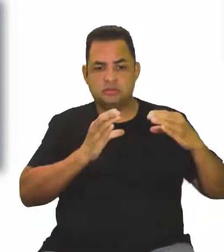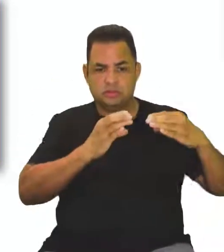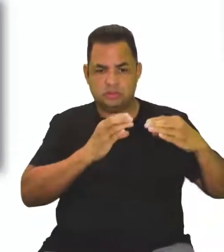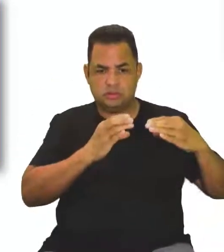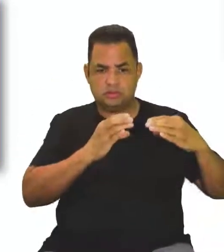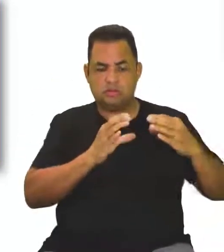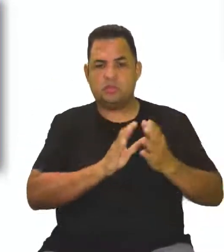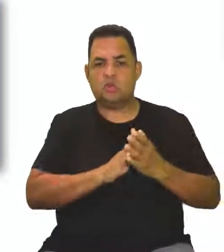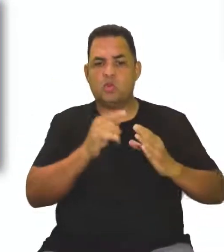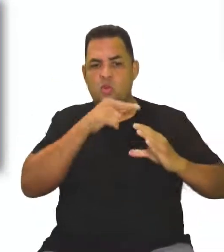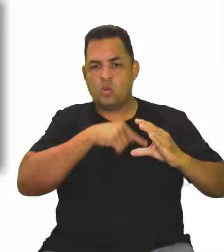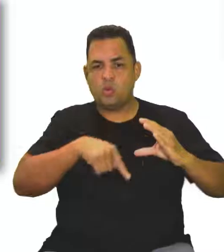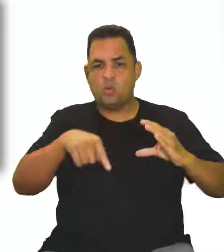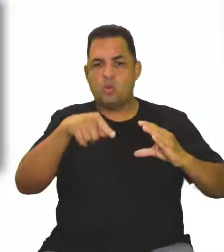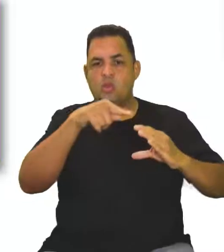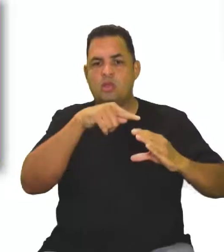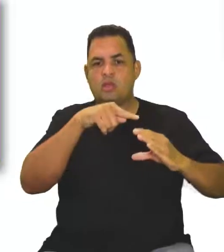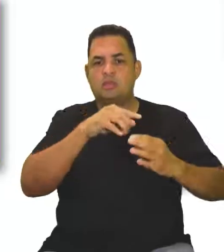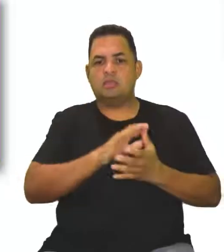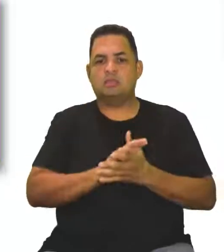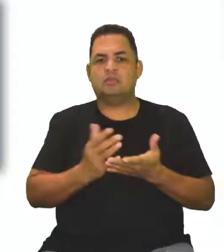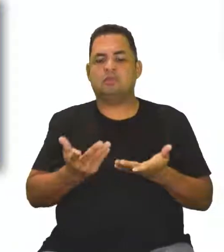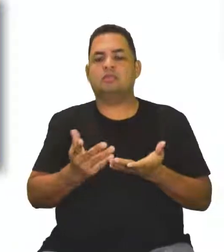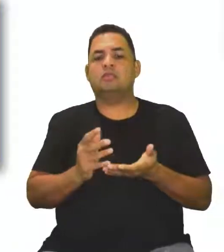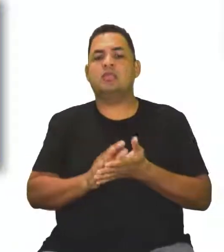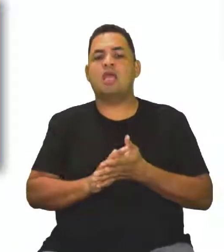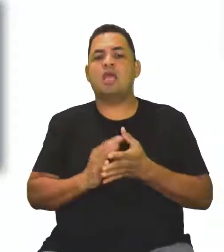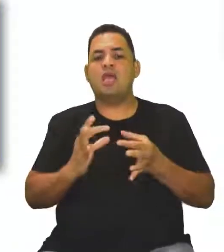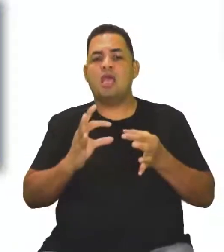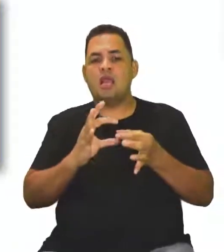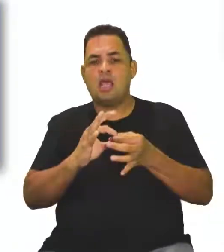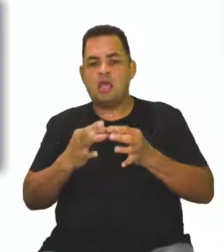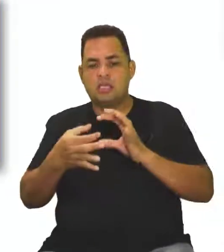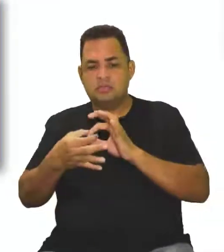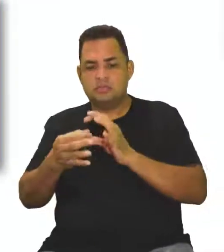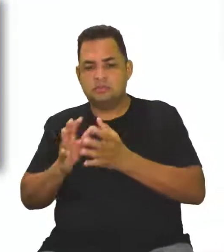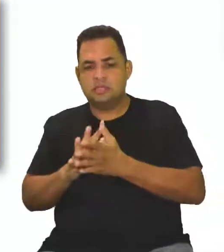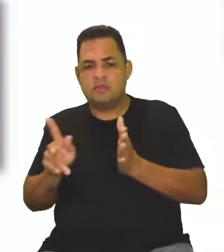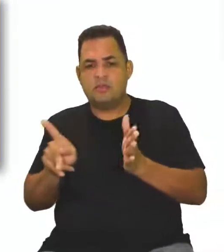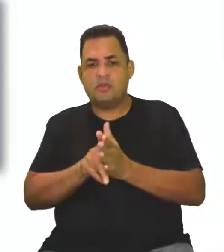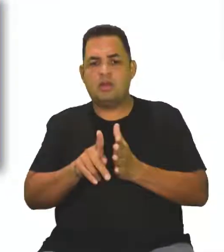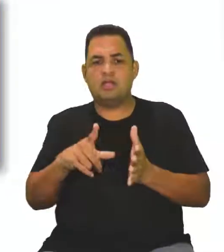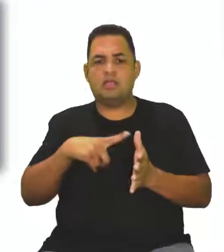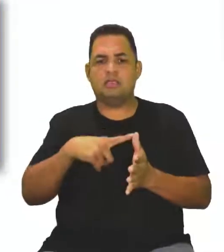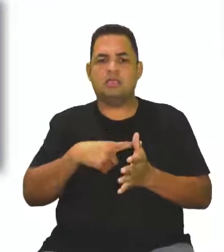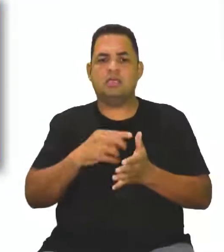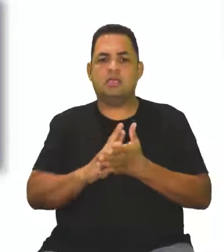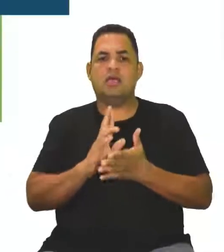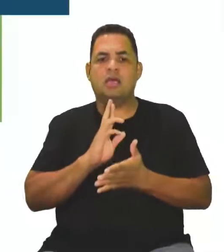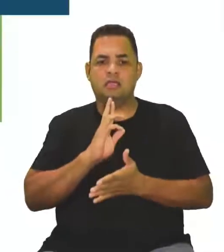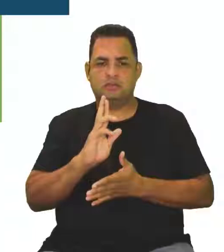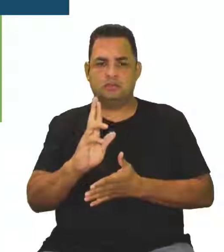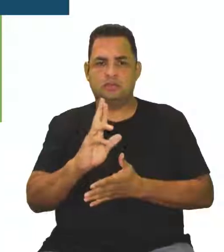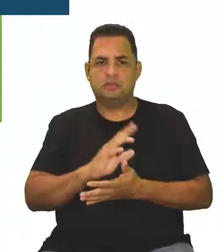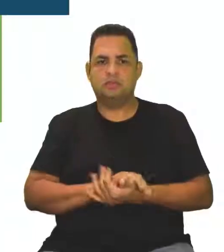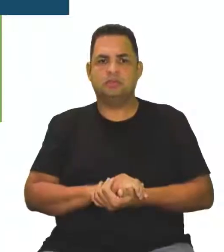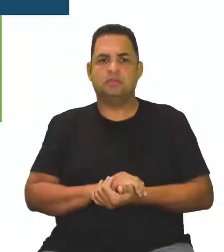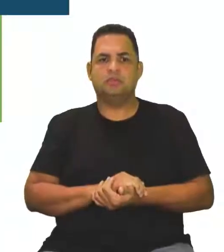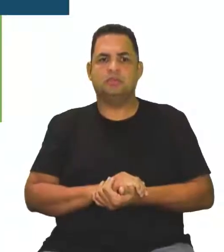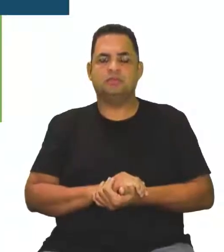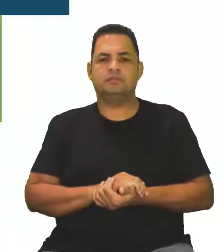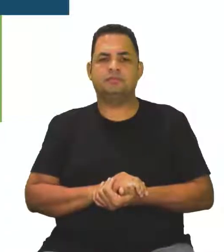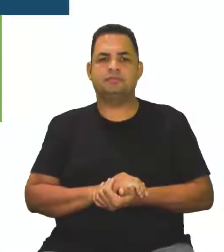que ser associado de uma forma específica para que a gente consiga obter o resultado, tá bom?